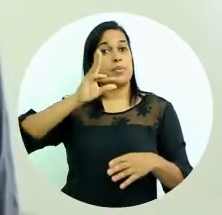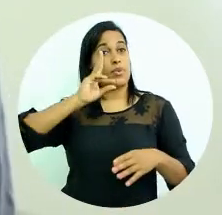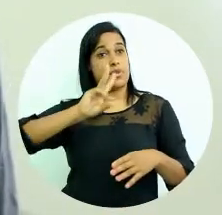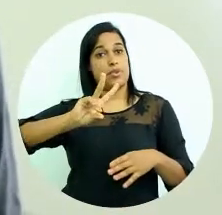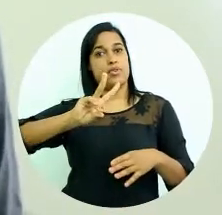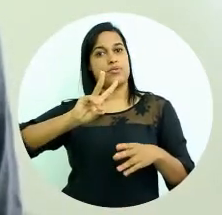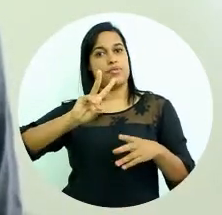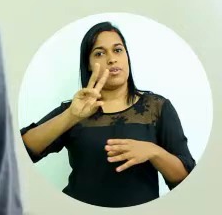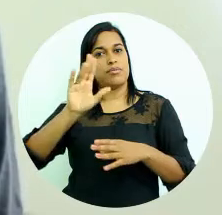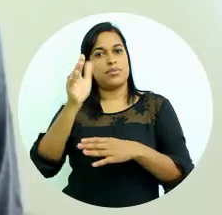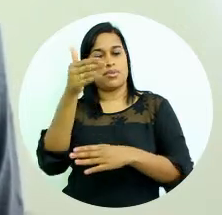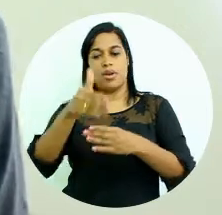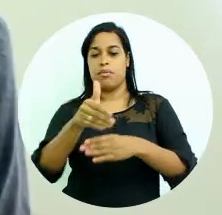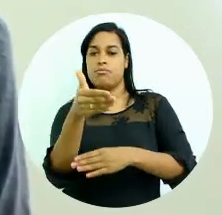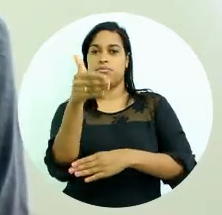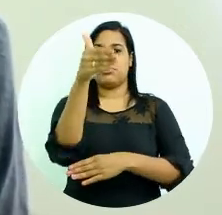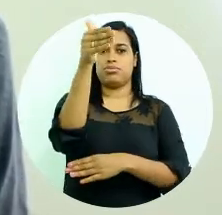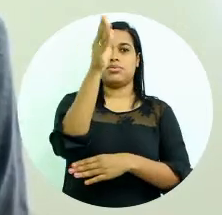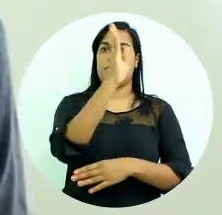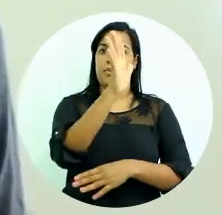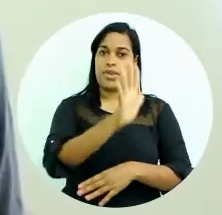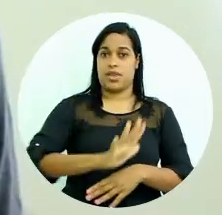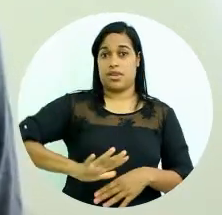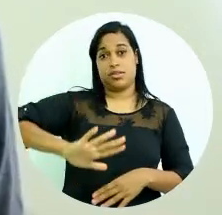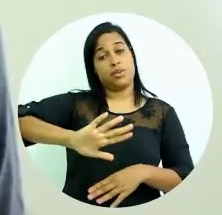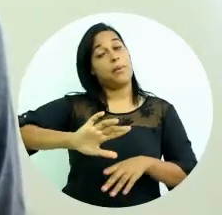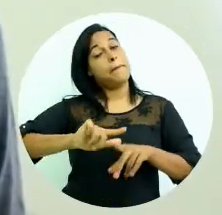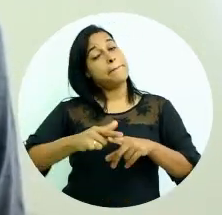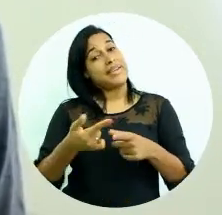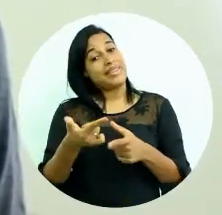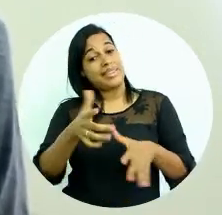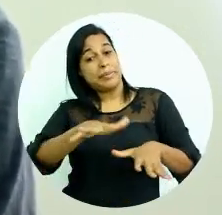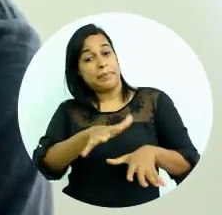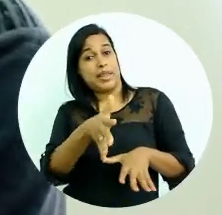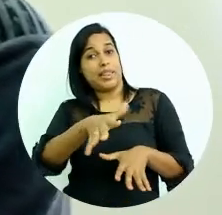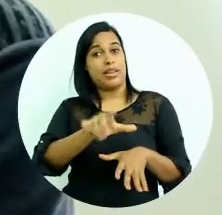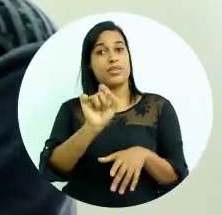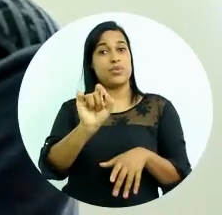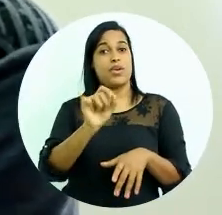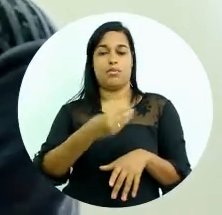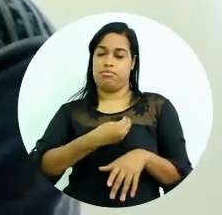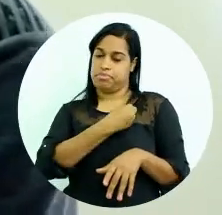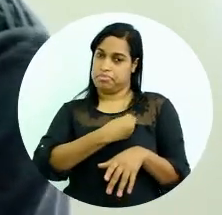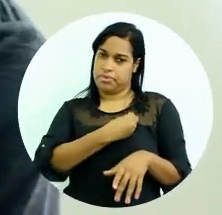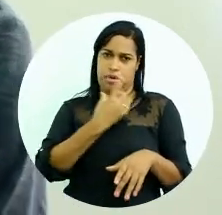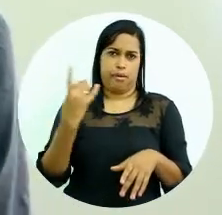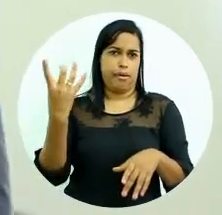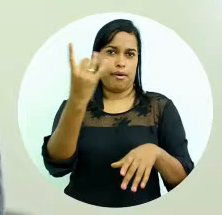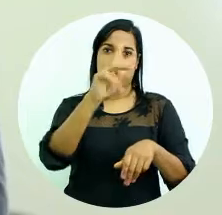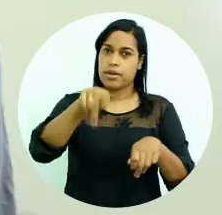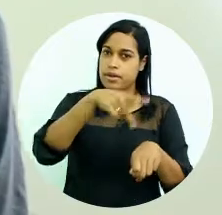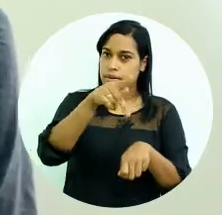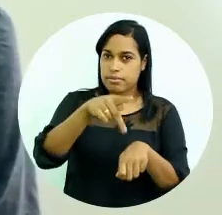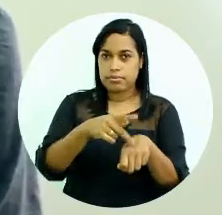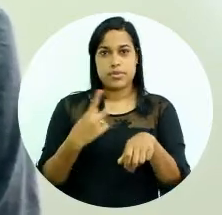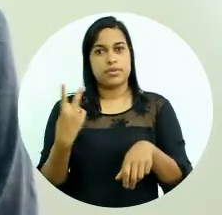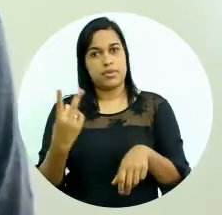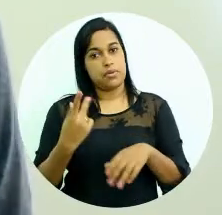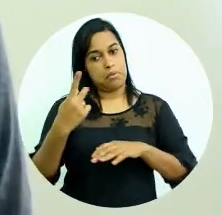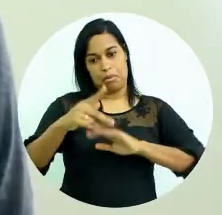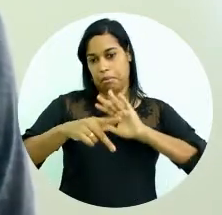vemos a bandeira do Brasil, dependendo da situação em que nós estivermos, e aí cada país valorizando a sua